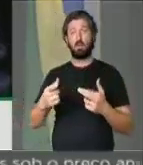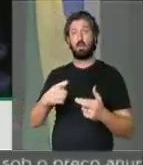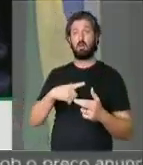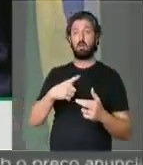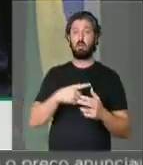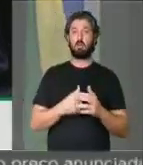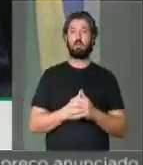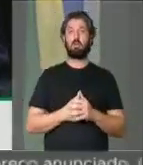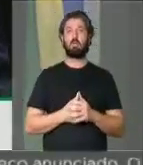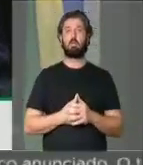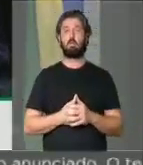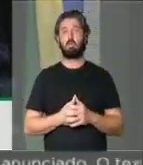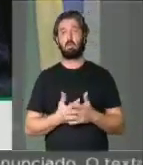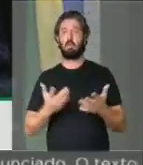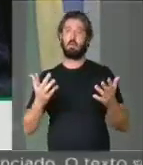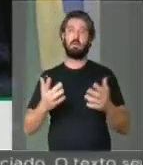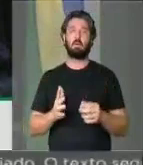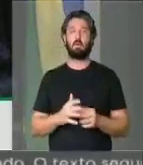reunião que